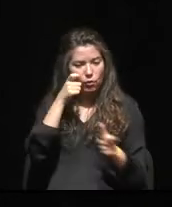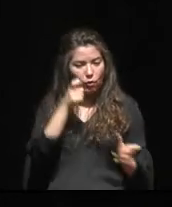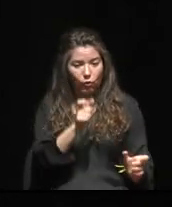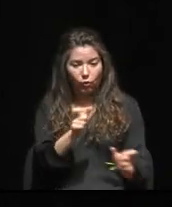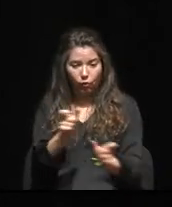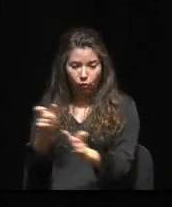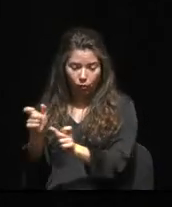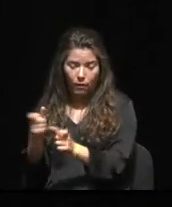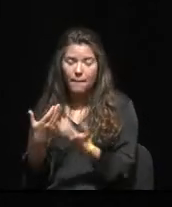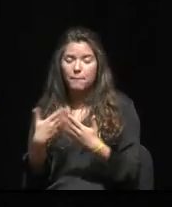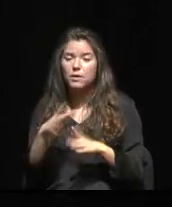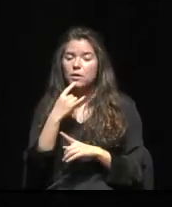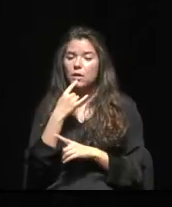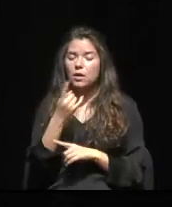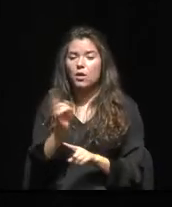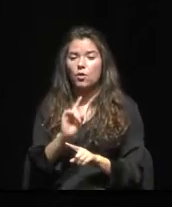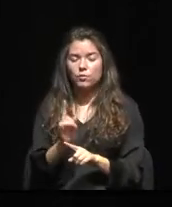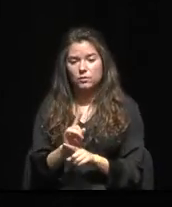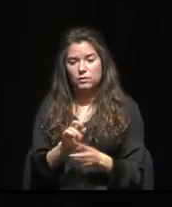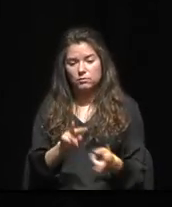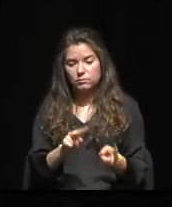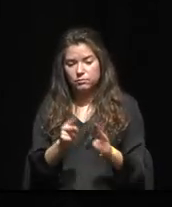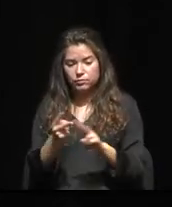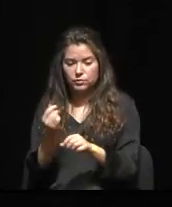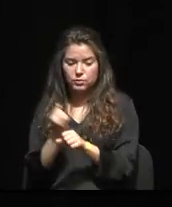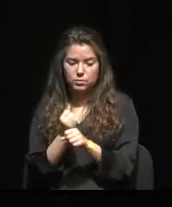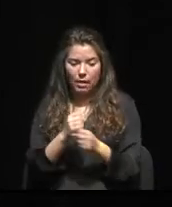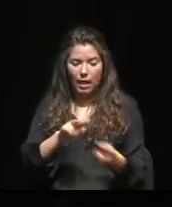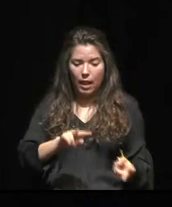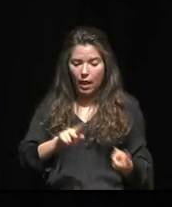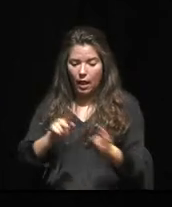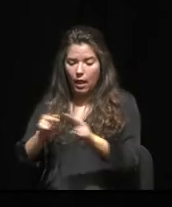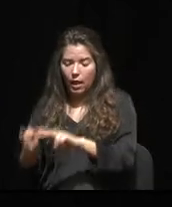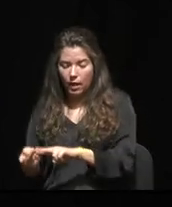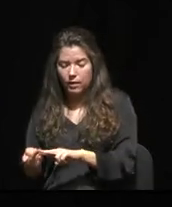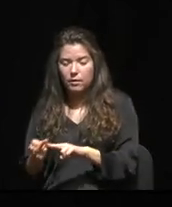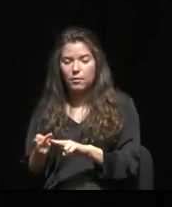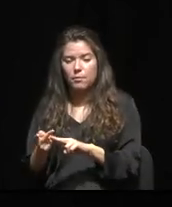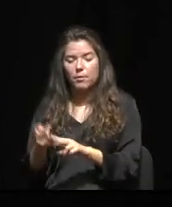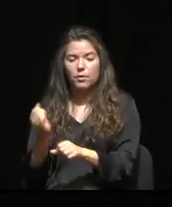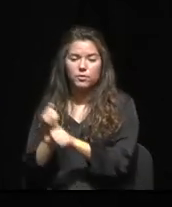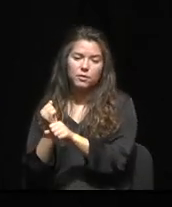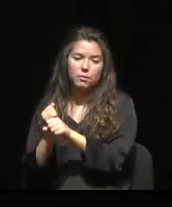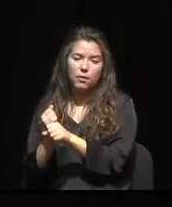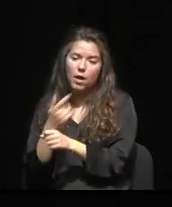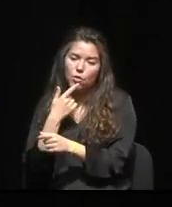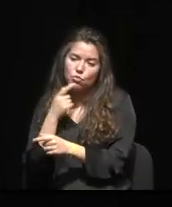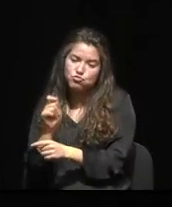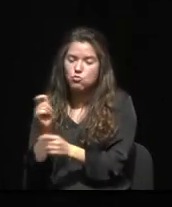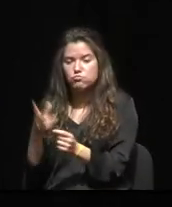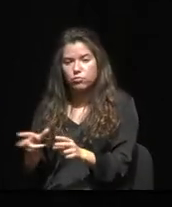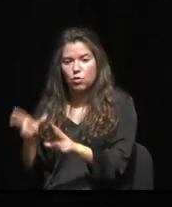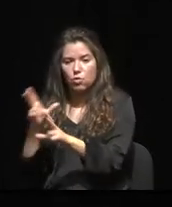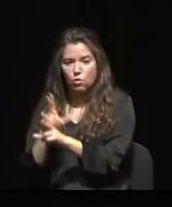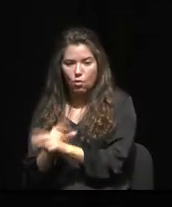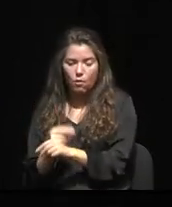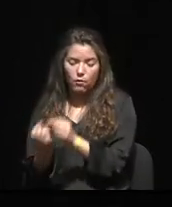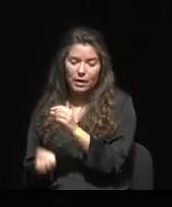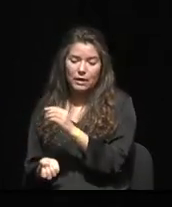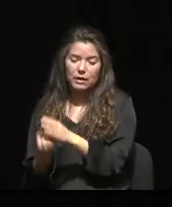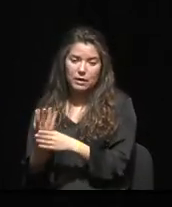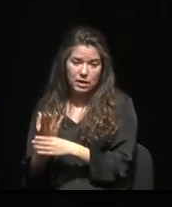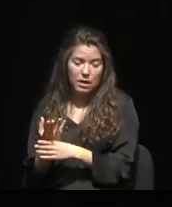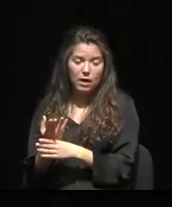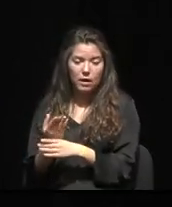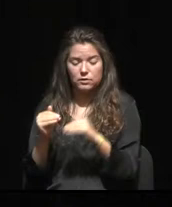adjetivas mas não refere para além da transição dos trabalhadores nelas integrados para a nova carreira especial de fiscalização foram criadas as